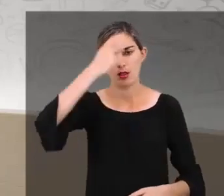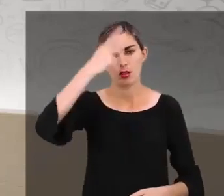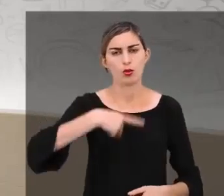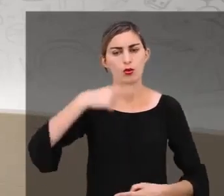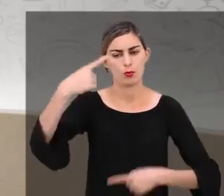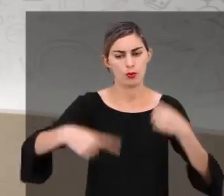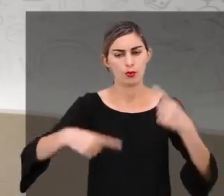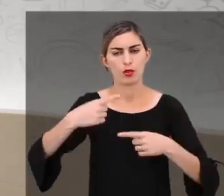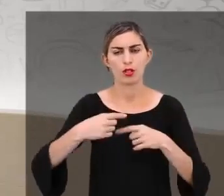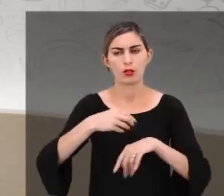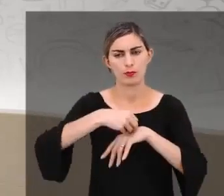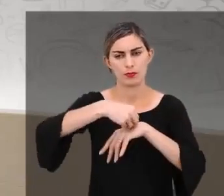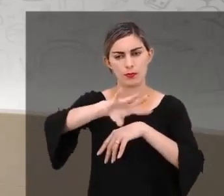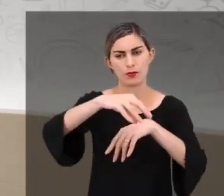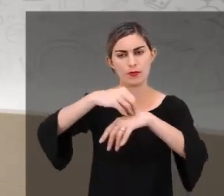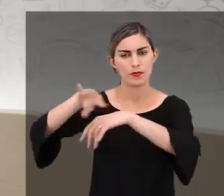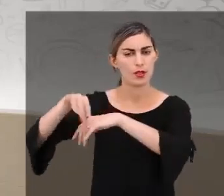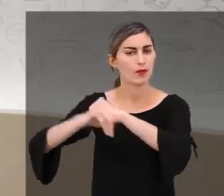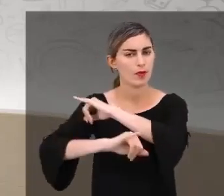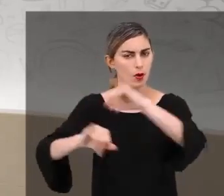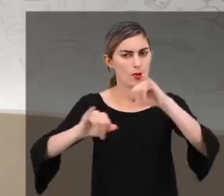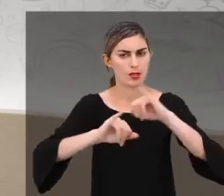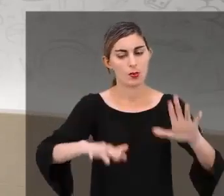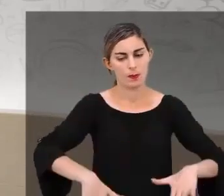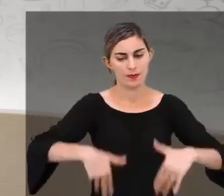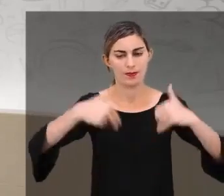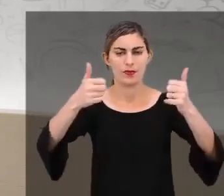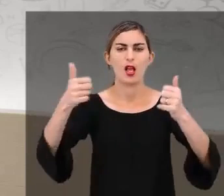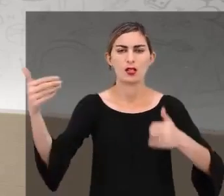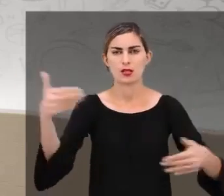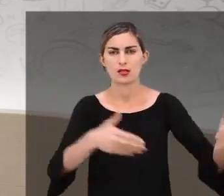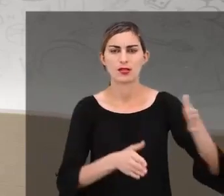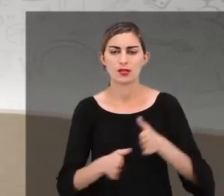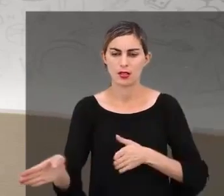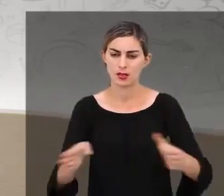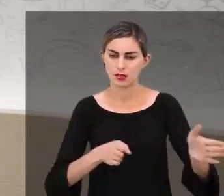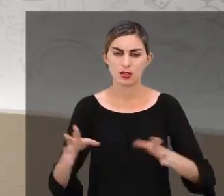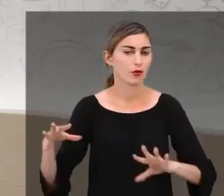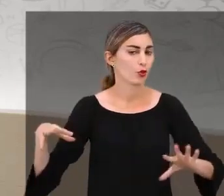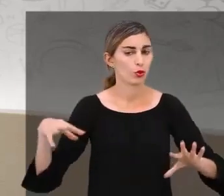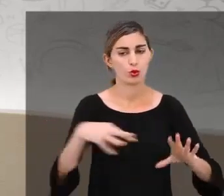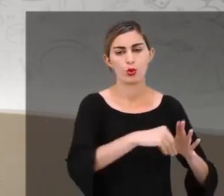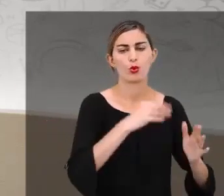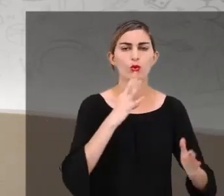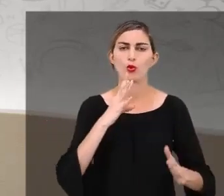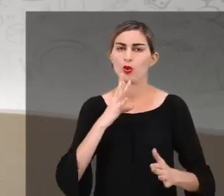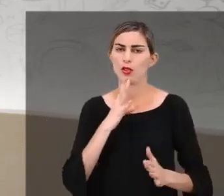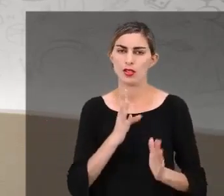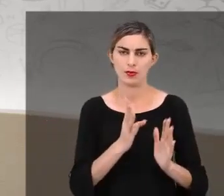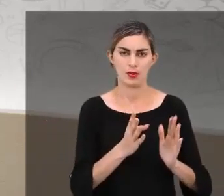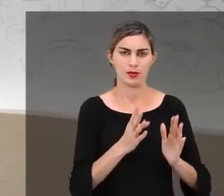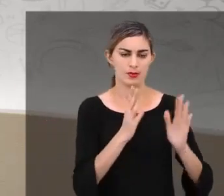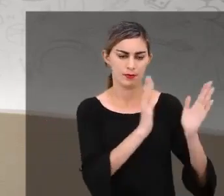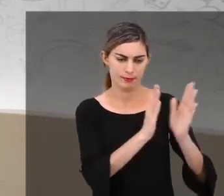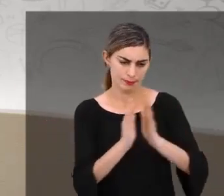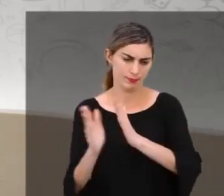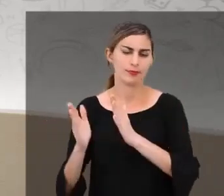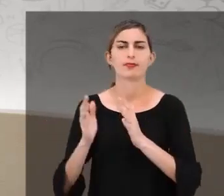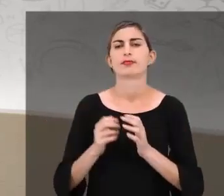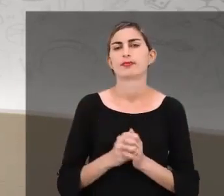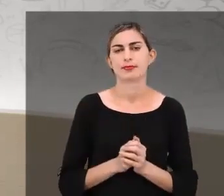levar a informação da melhor forma possível, tornando acessível lá todo o conhecimento que está organizado e